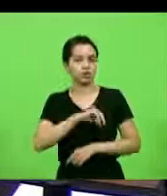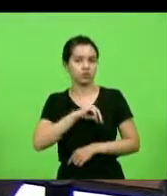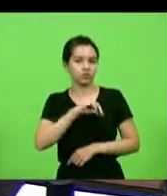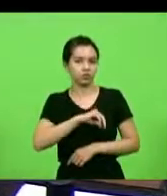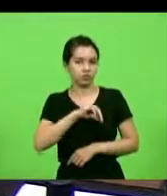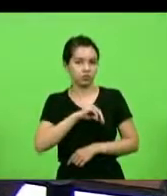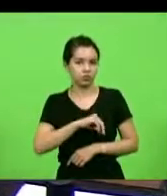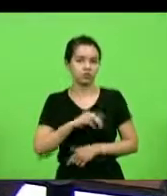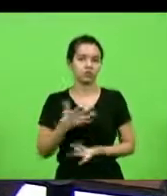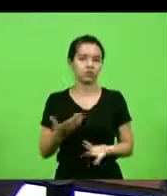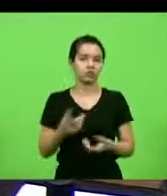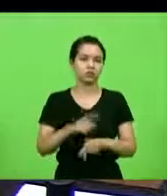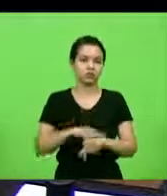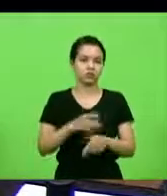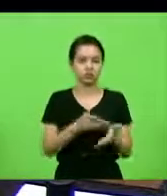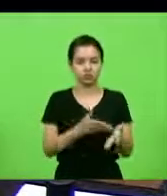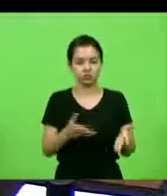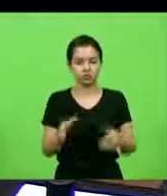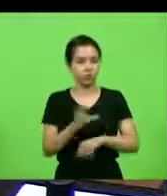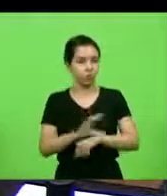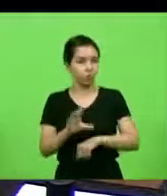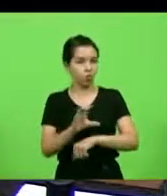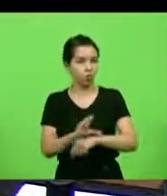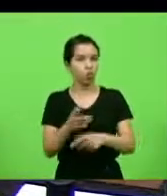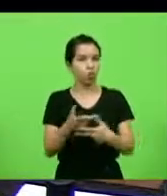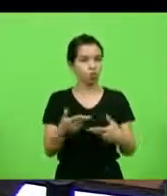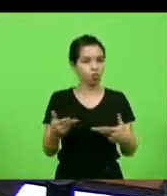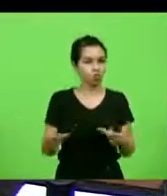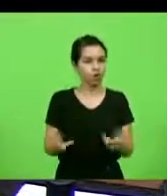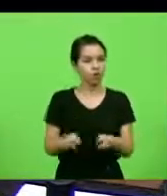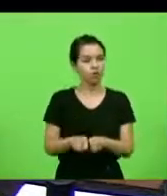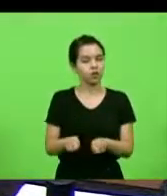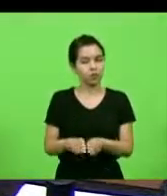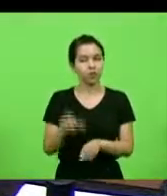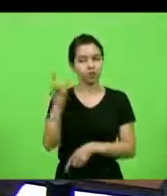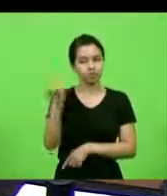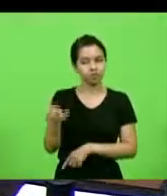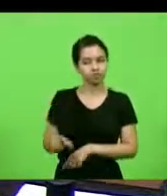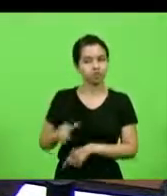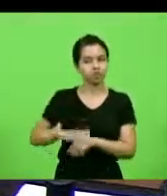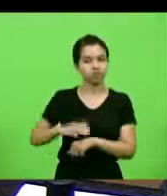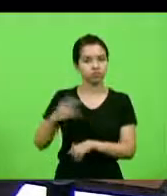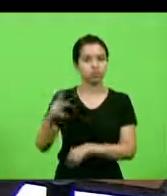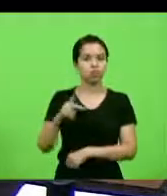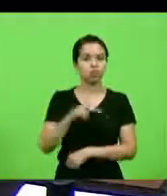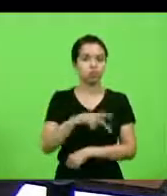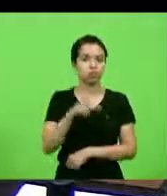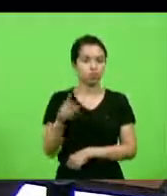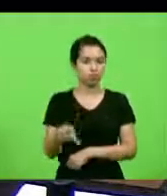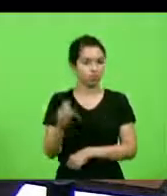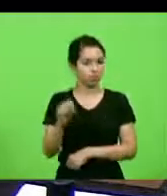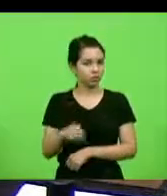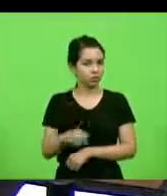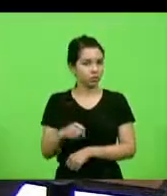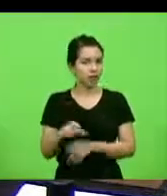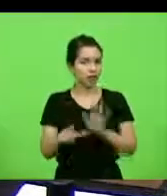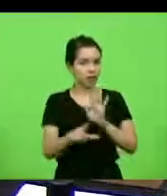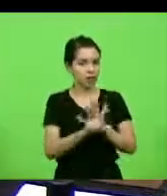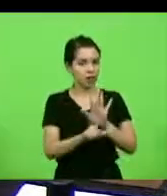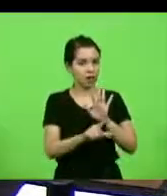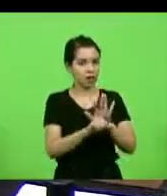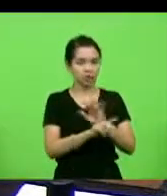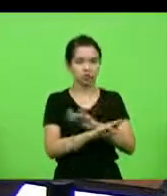horária, formação continuada, atitude do professor também, sim, porque isso tudo não vem só com leis e